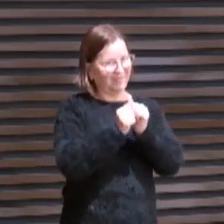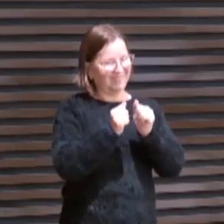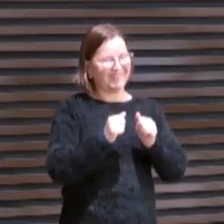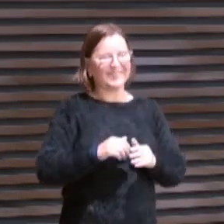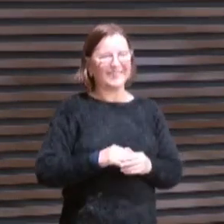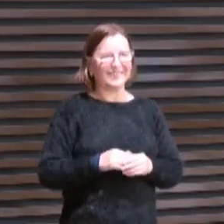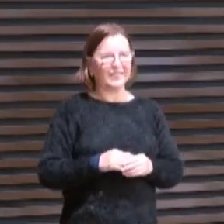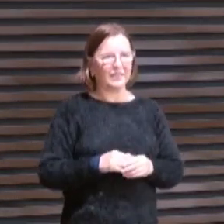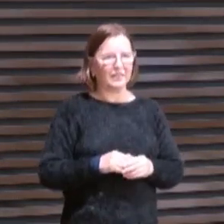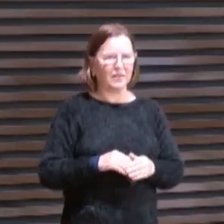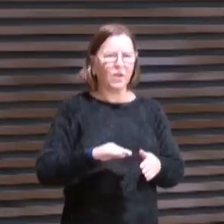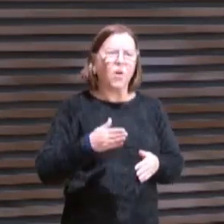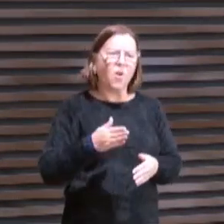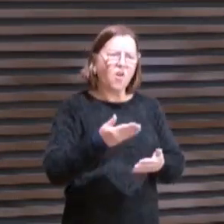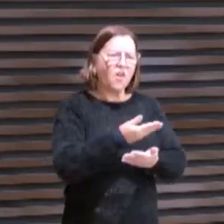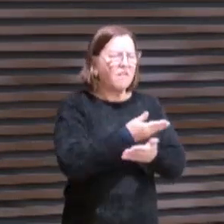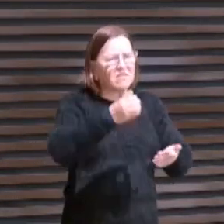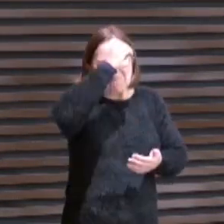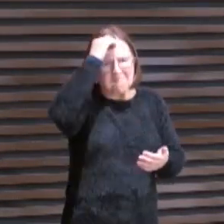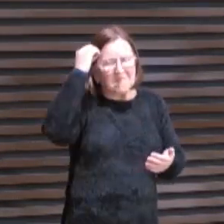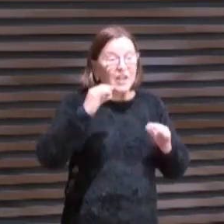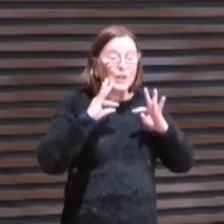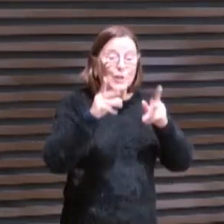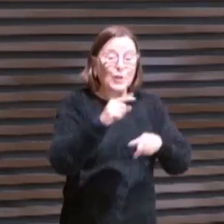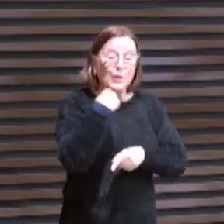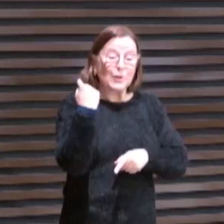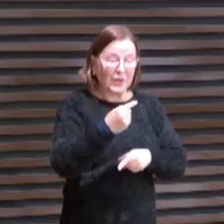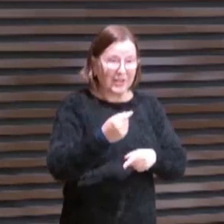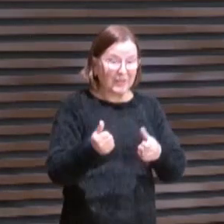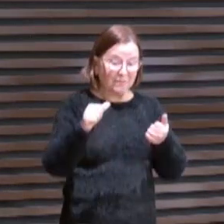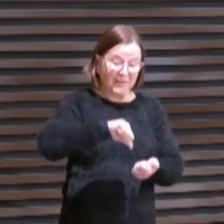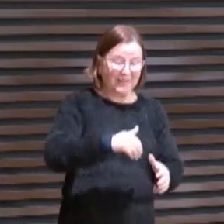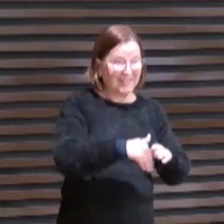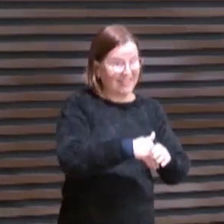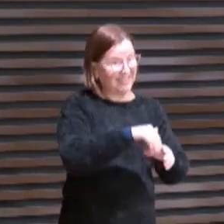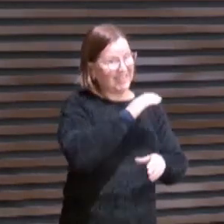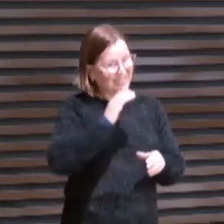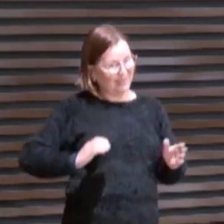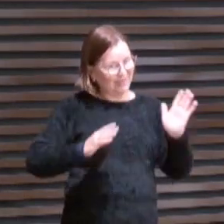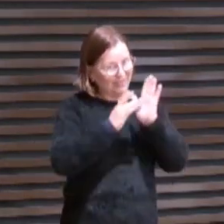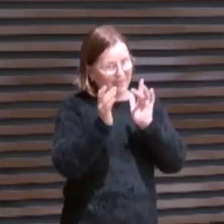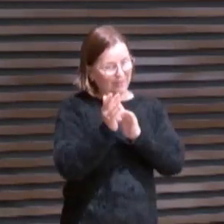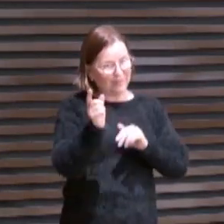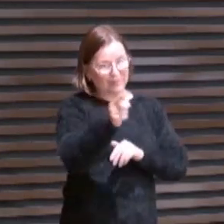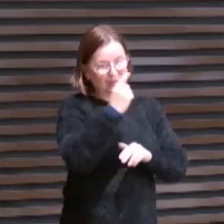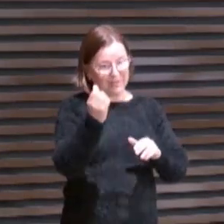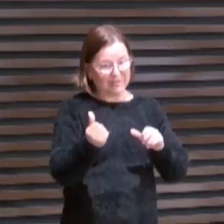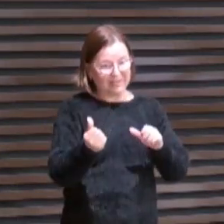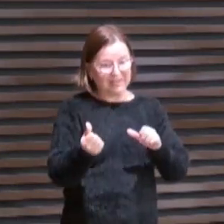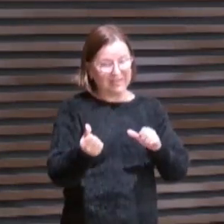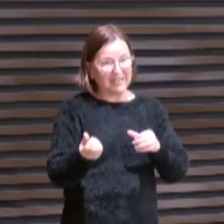Ou, porventura, ignorais que todos nós que fomos batizados em Cristo Jesus, fomos batizados na sua